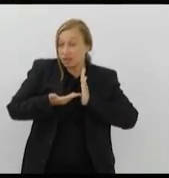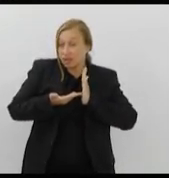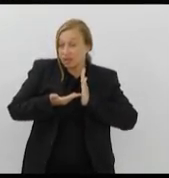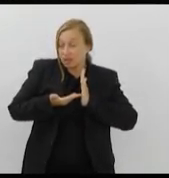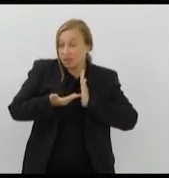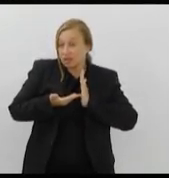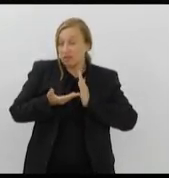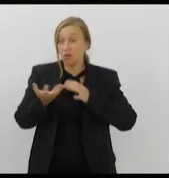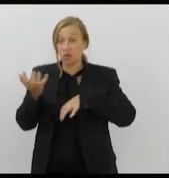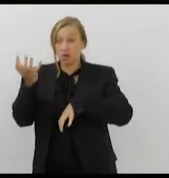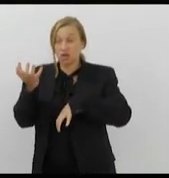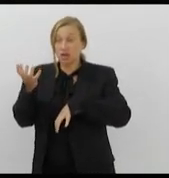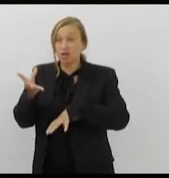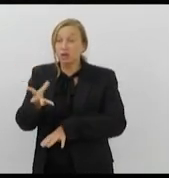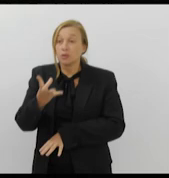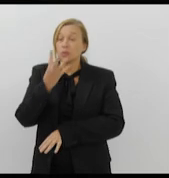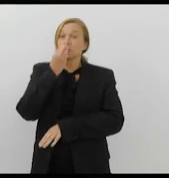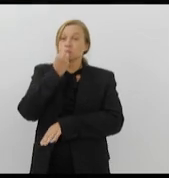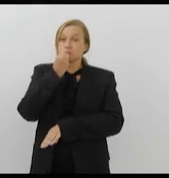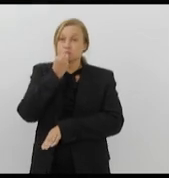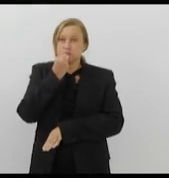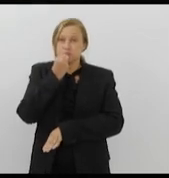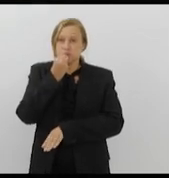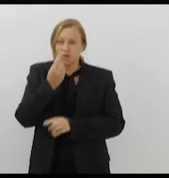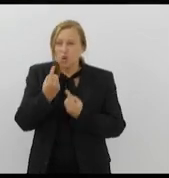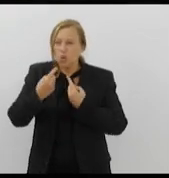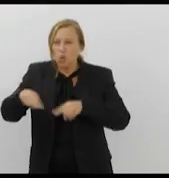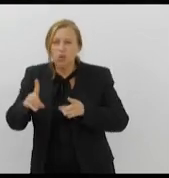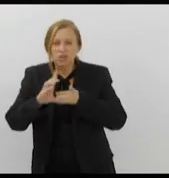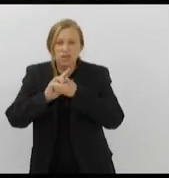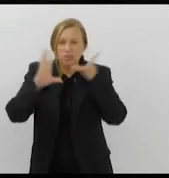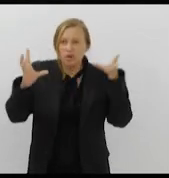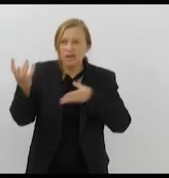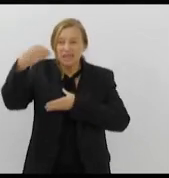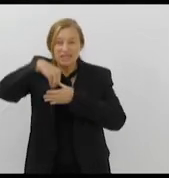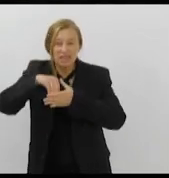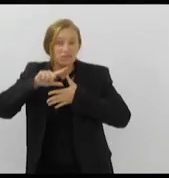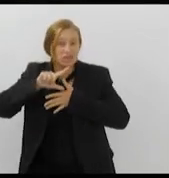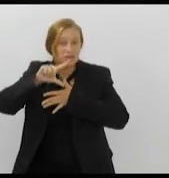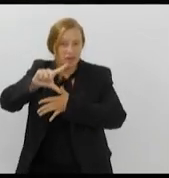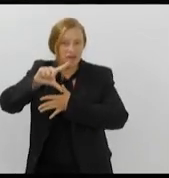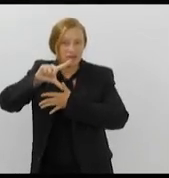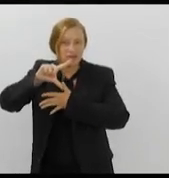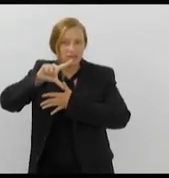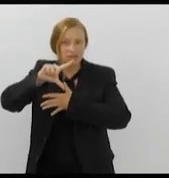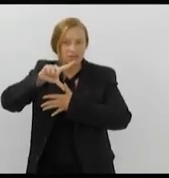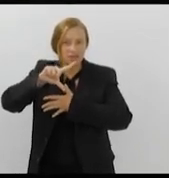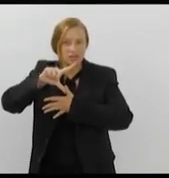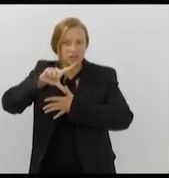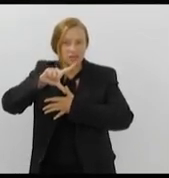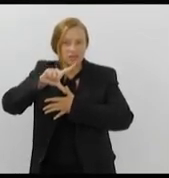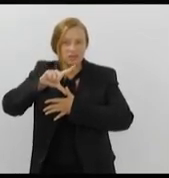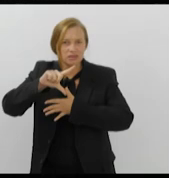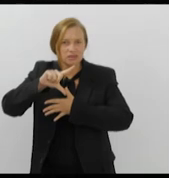cala diante dessa afronta democrática dentro da América Latina.